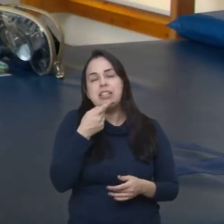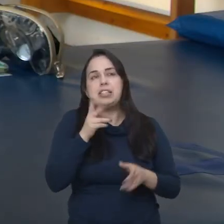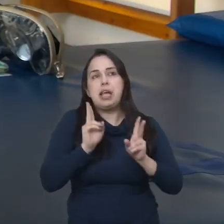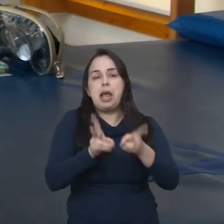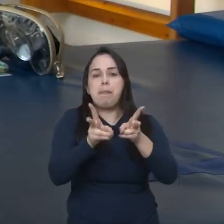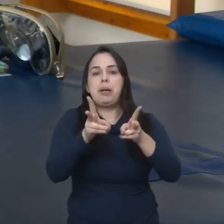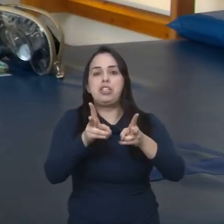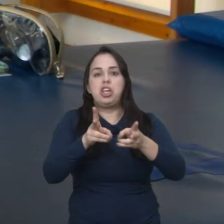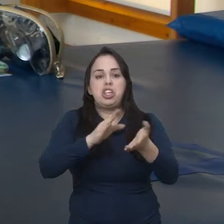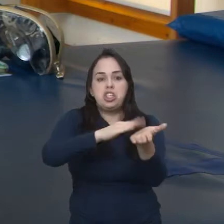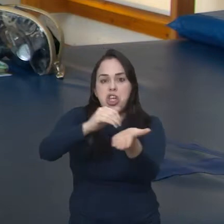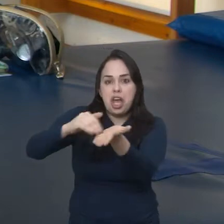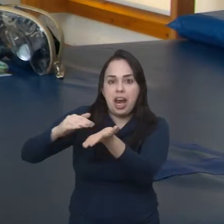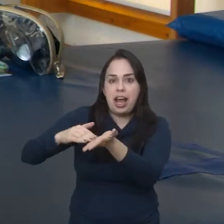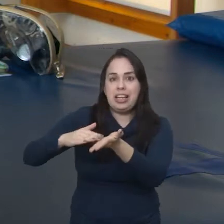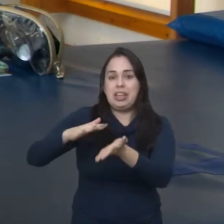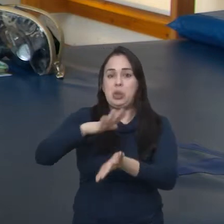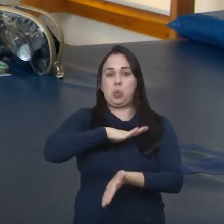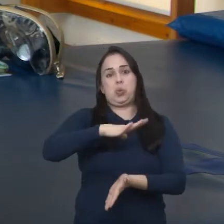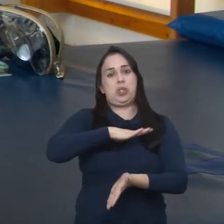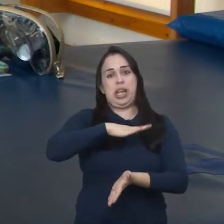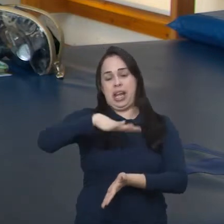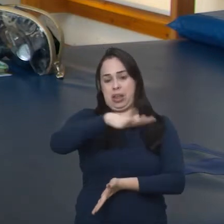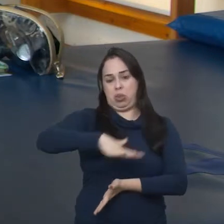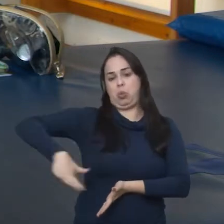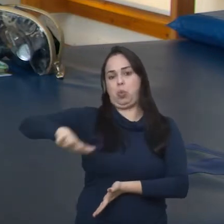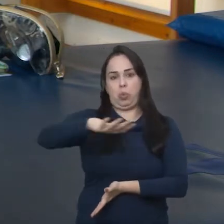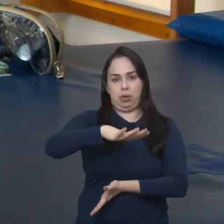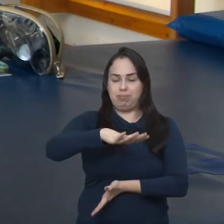barreiras arquitetônicas no centro da cidade. No centro da cidade,